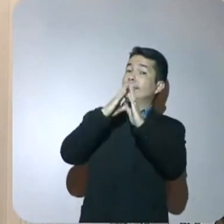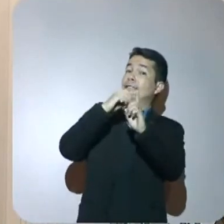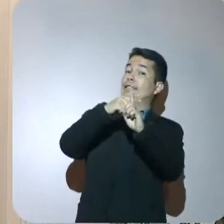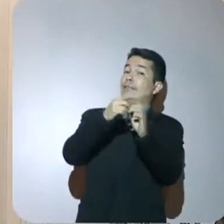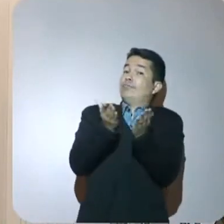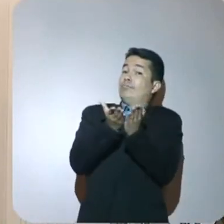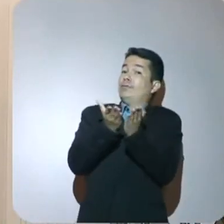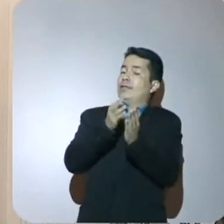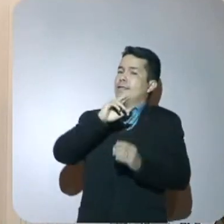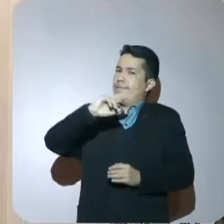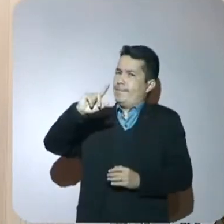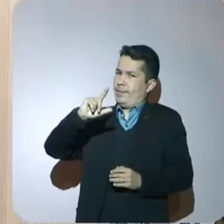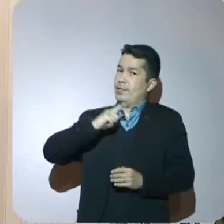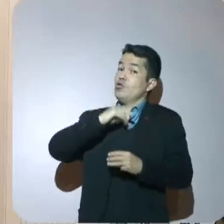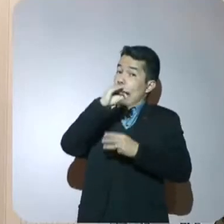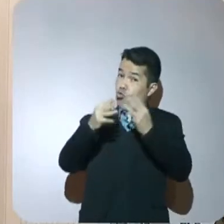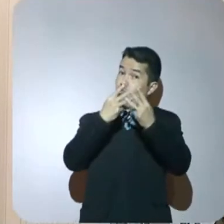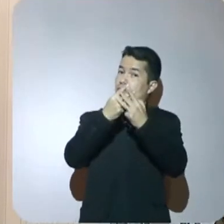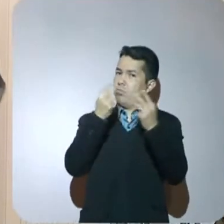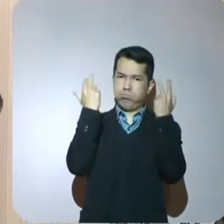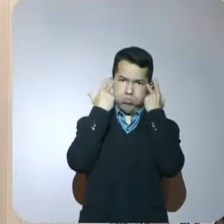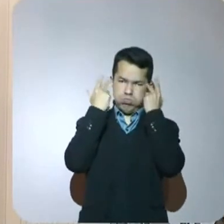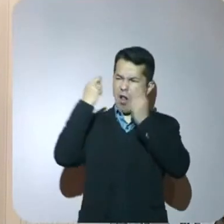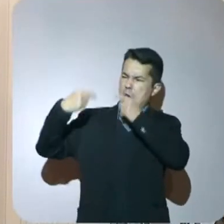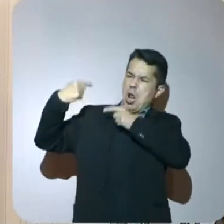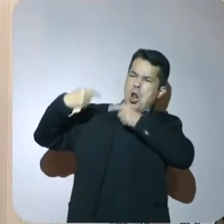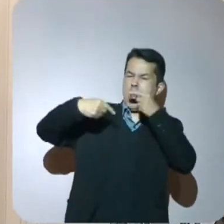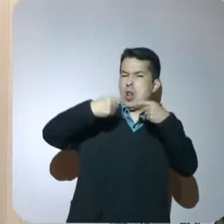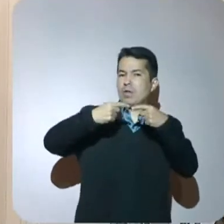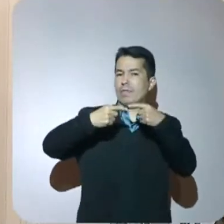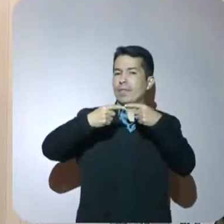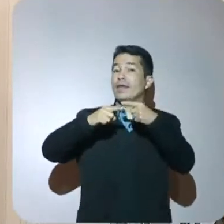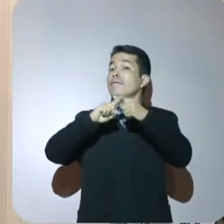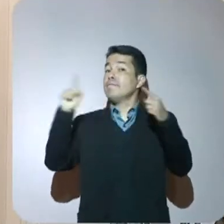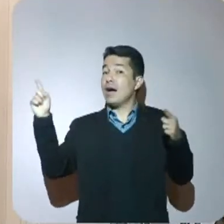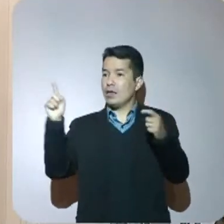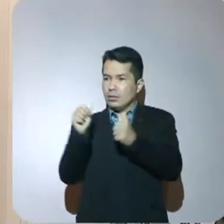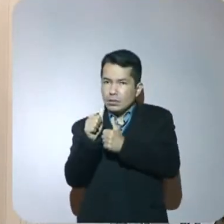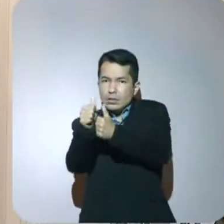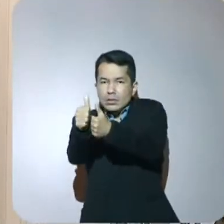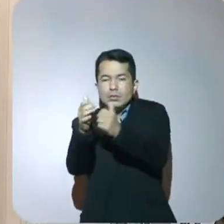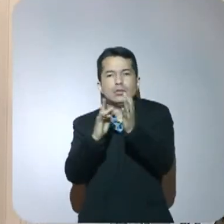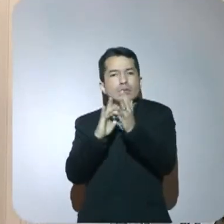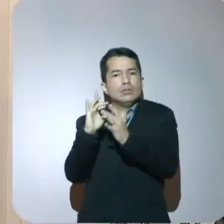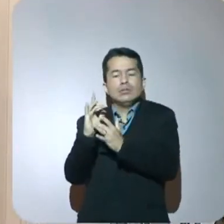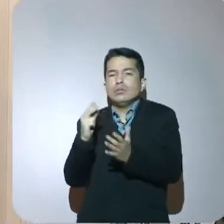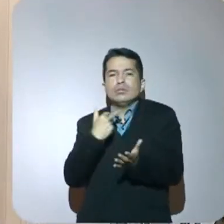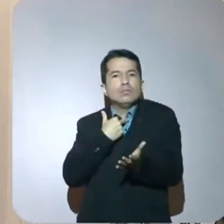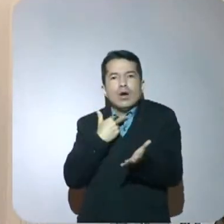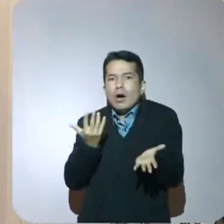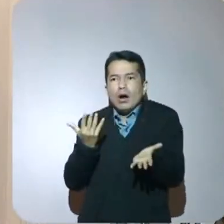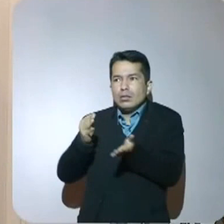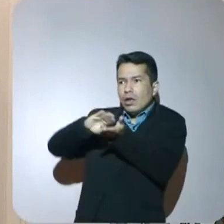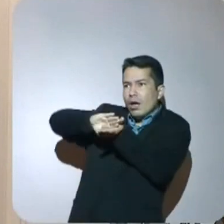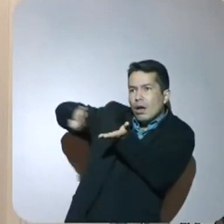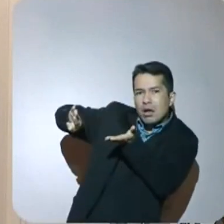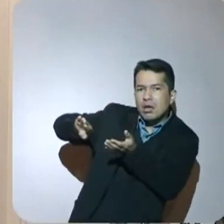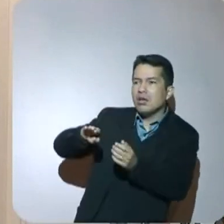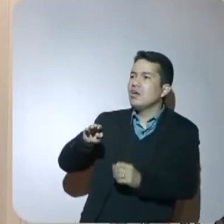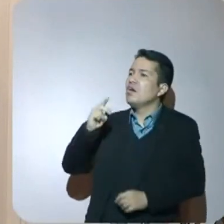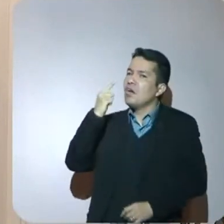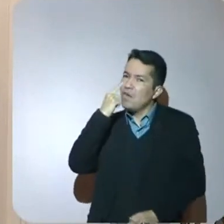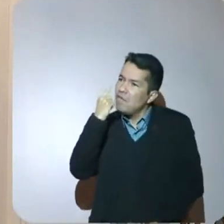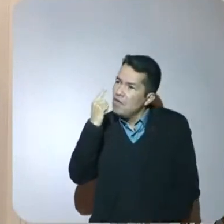já existia, eles se converteram, mas tinha lá um rancinho. Mas aí começou, tá vendo? Porque a gente está aqui